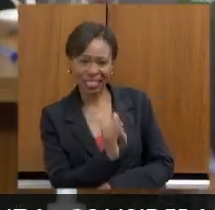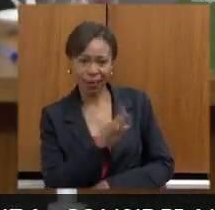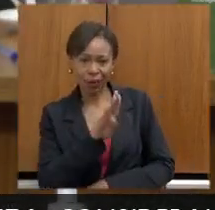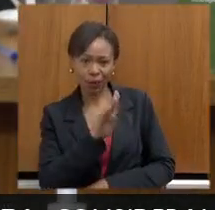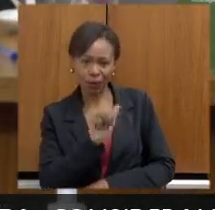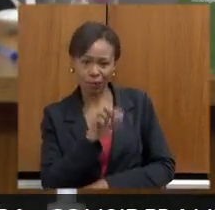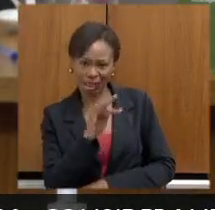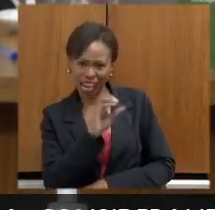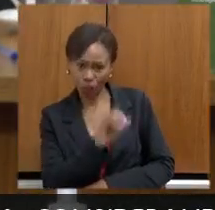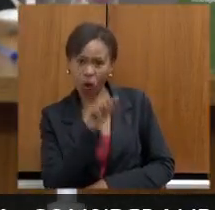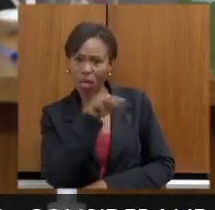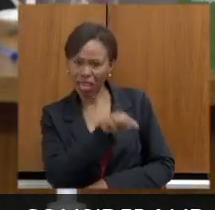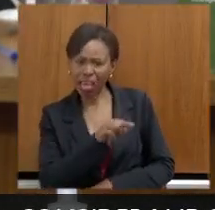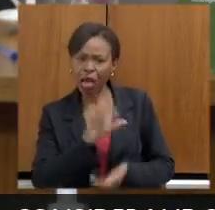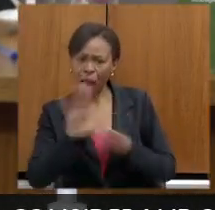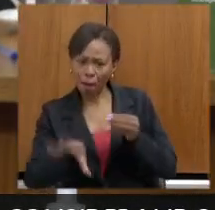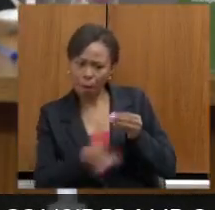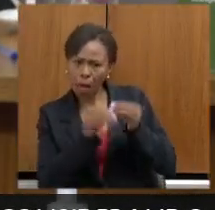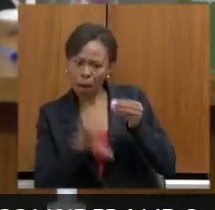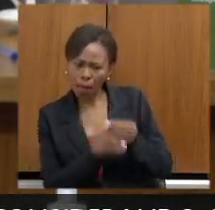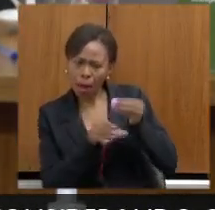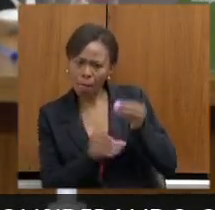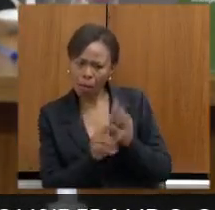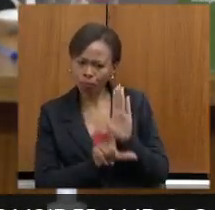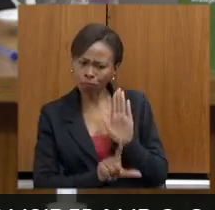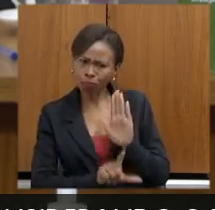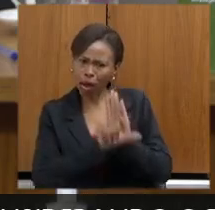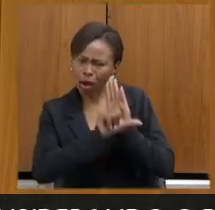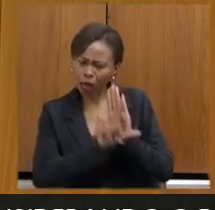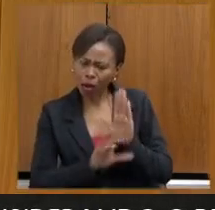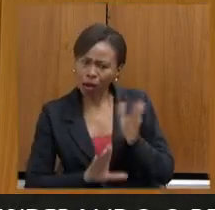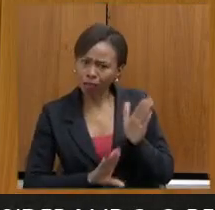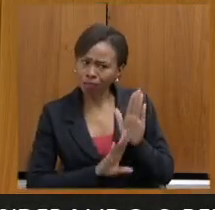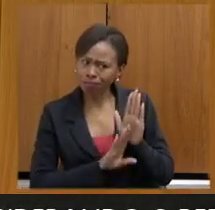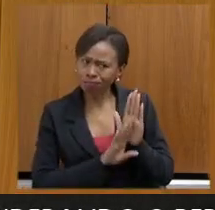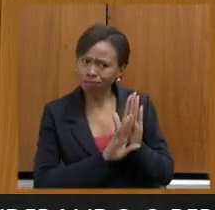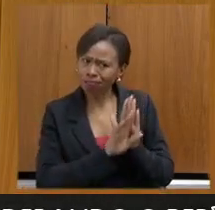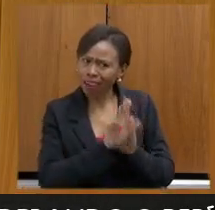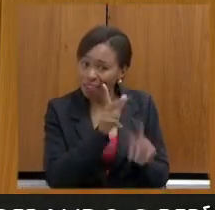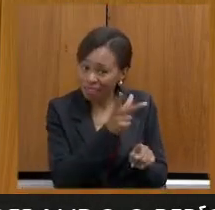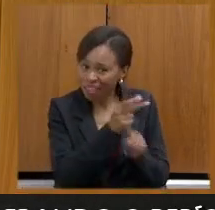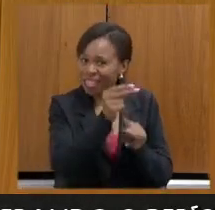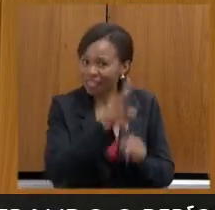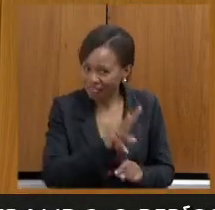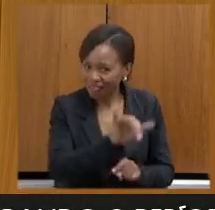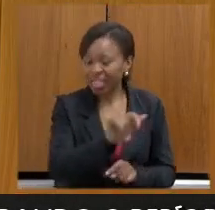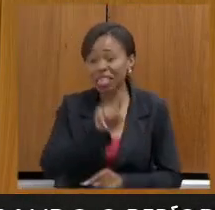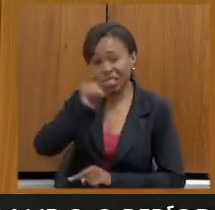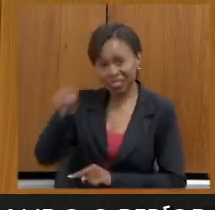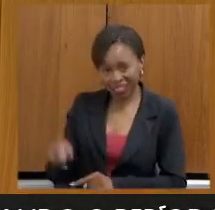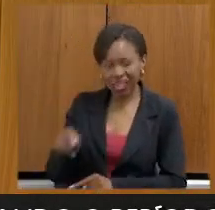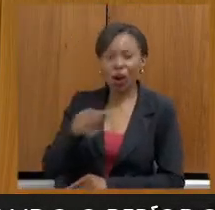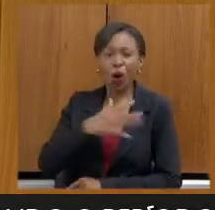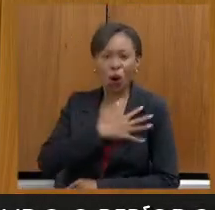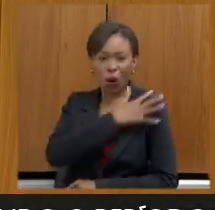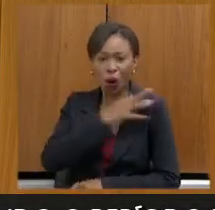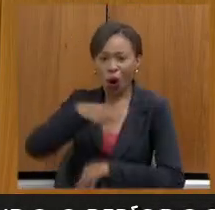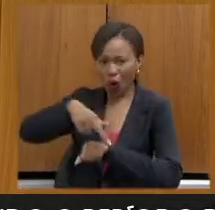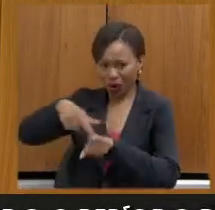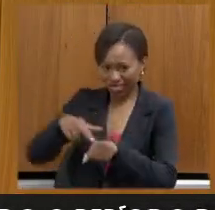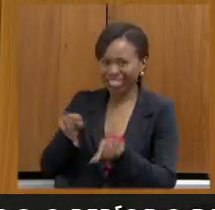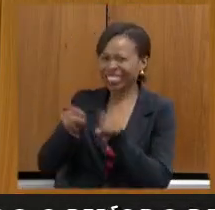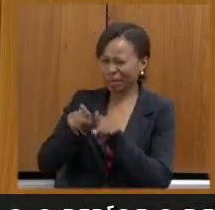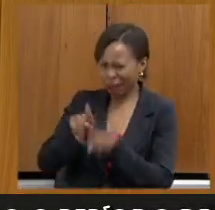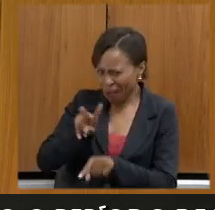vai vencer essa competição e quero dizer o deputado Rodrigues que ele vai vencer essa competição e e quer